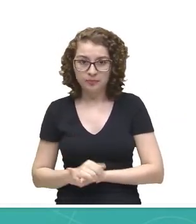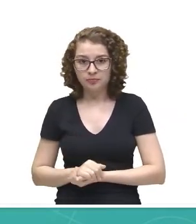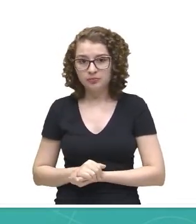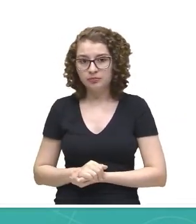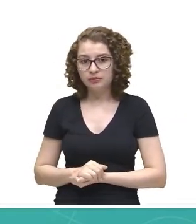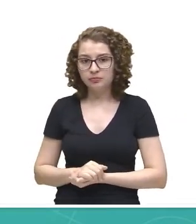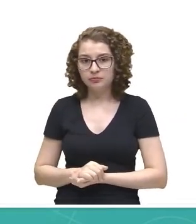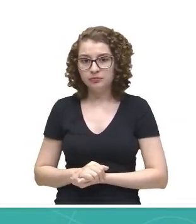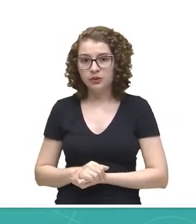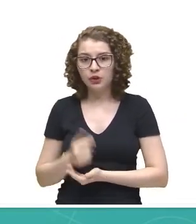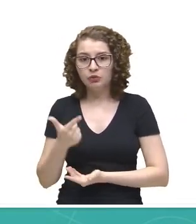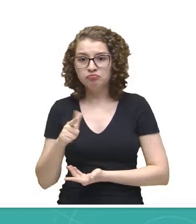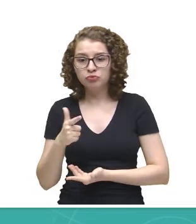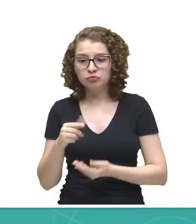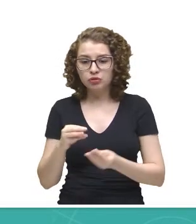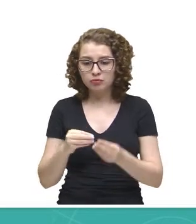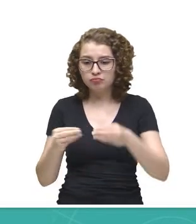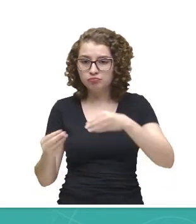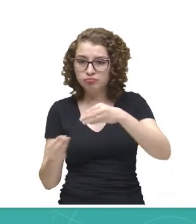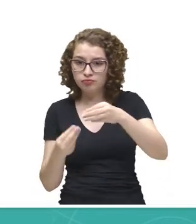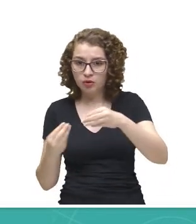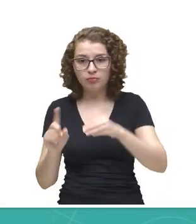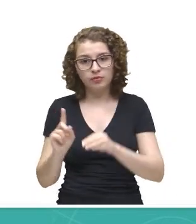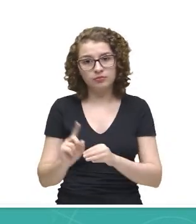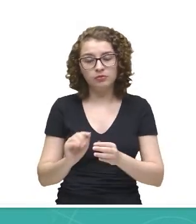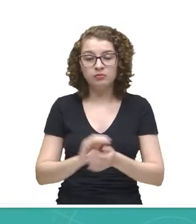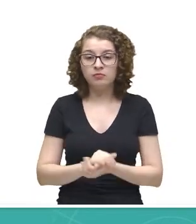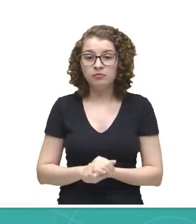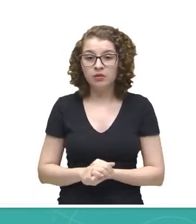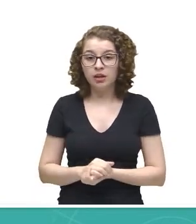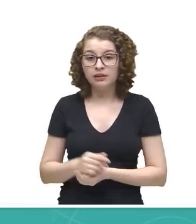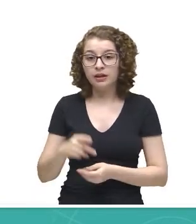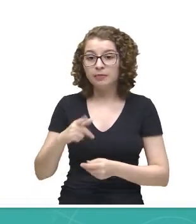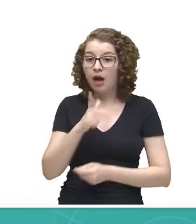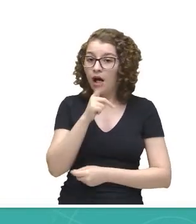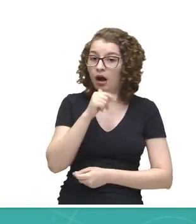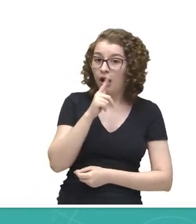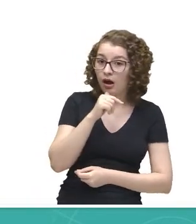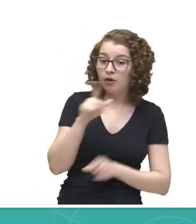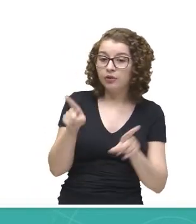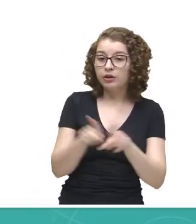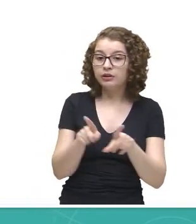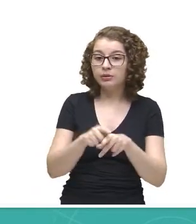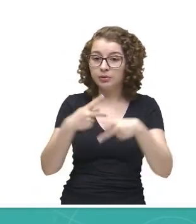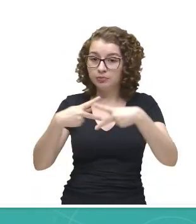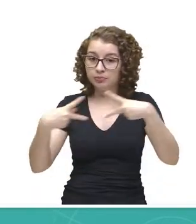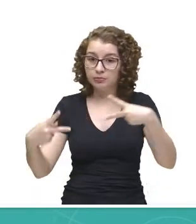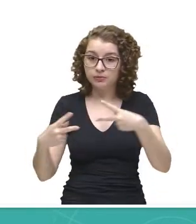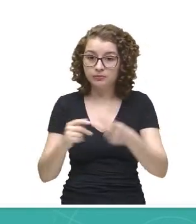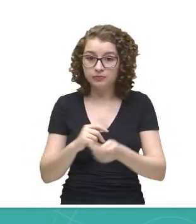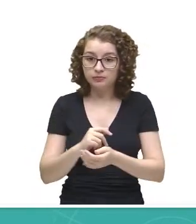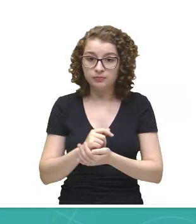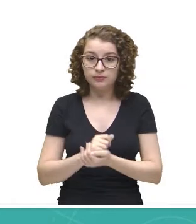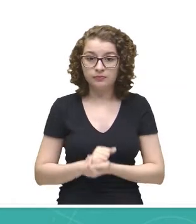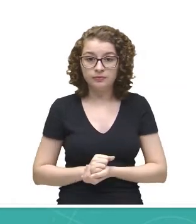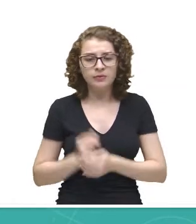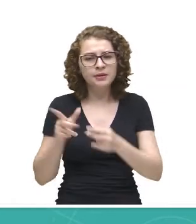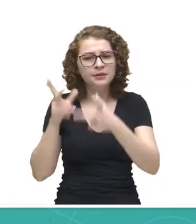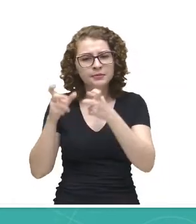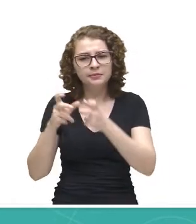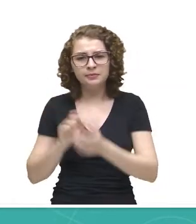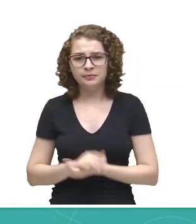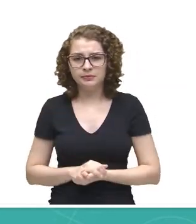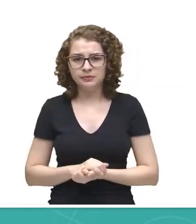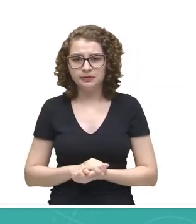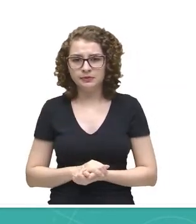formato, onde tem água, íons, proteínas e também fibras. Observe que ela apresenta aqui, ó, 3 tipos